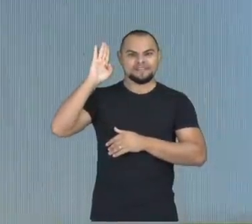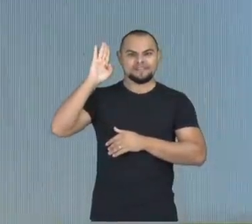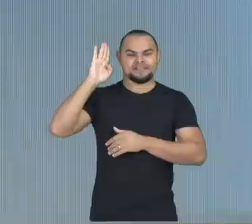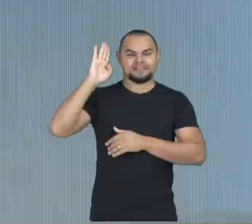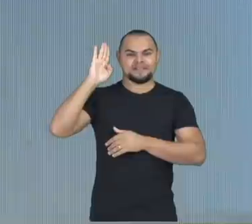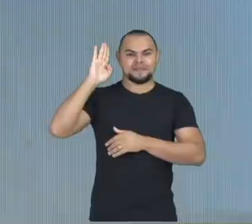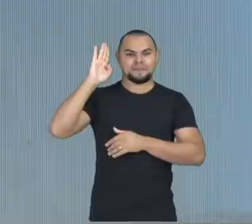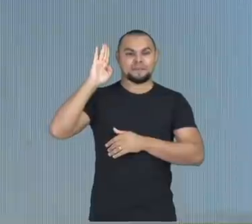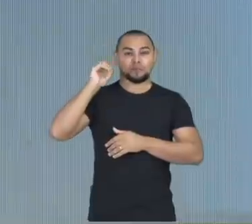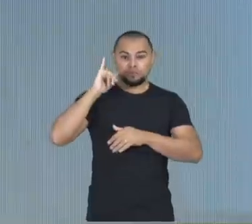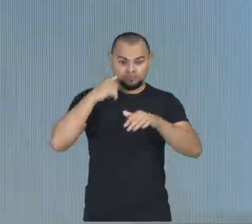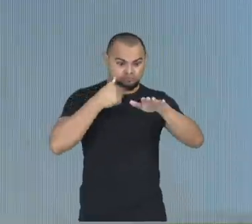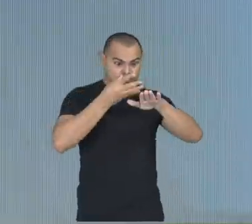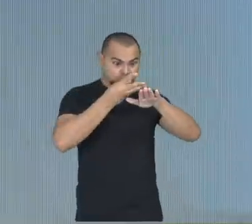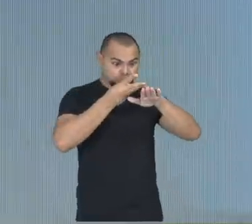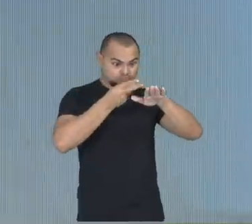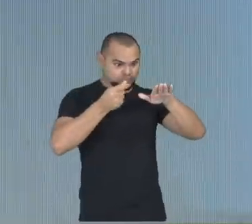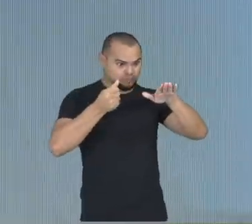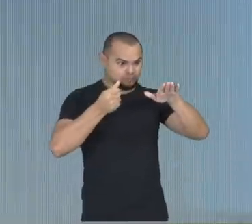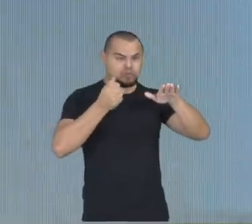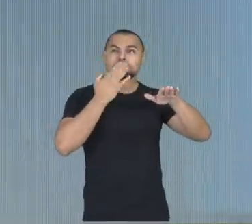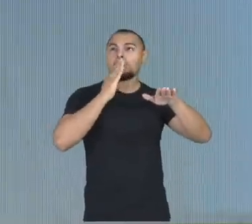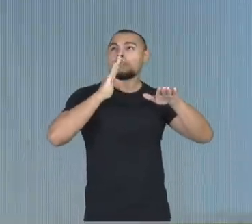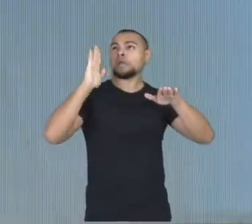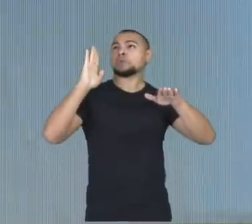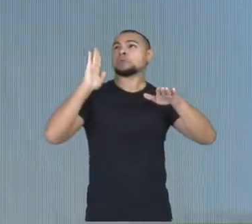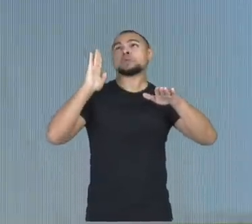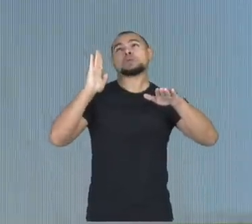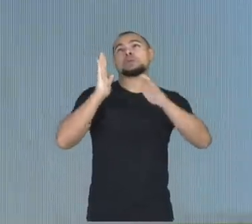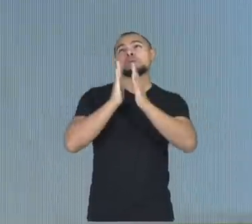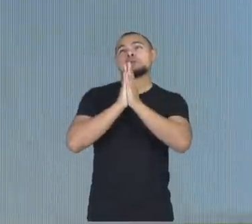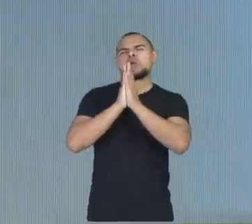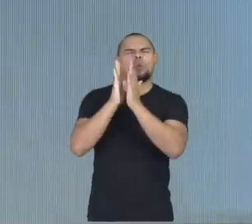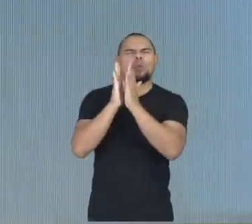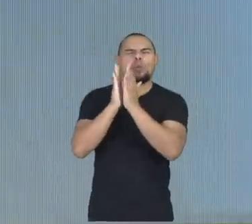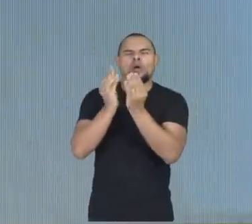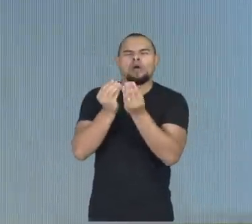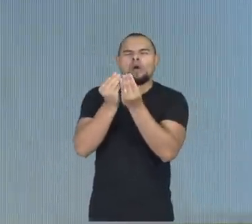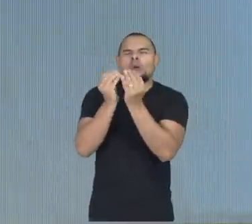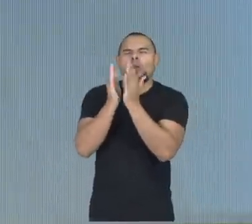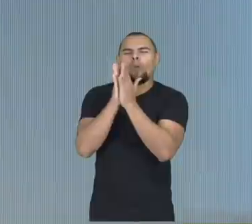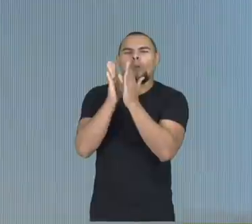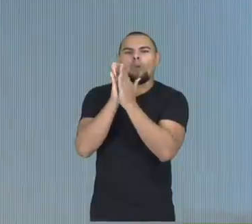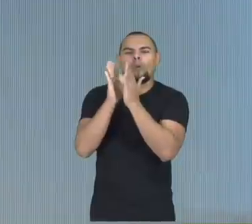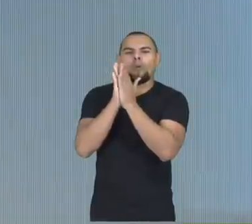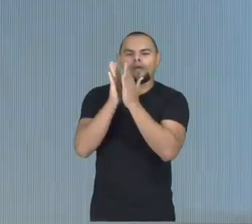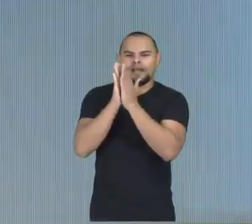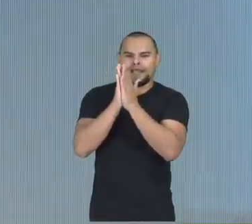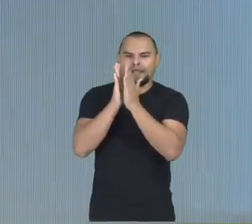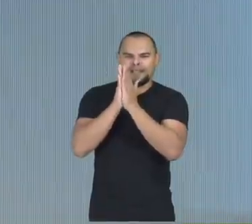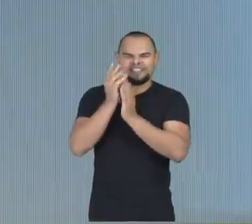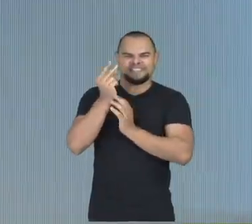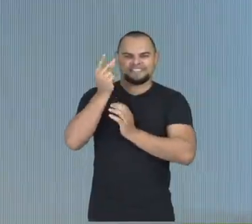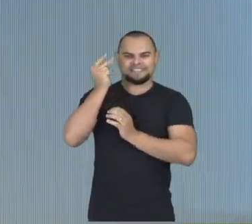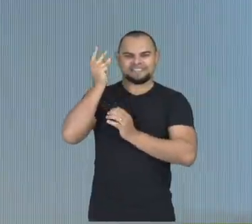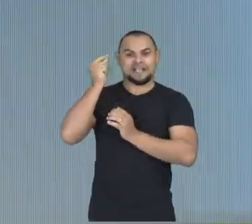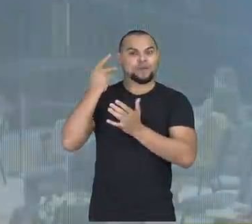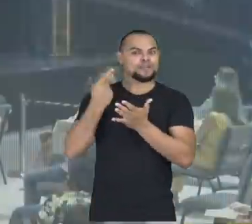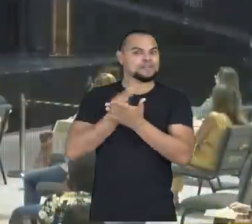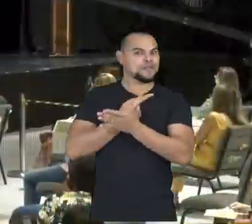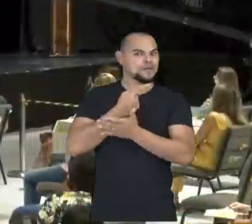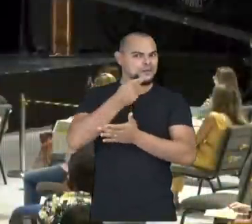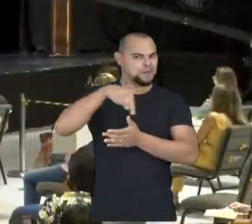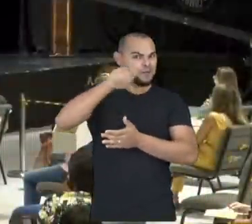Pro meu dedo ficar bom. Promessa, rezei, orei, muita coisa. Vocês não sabem o que